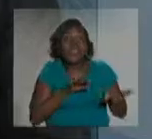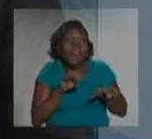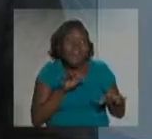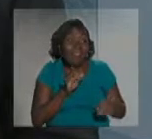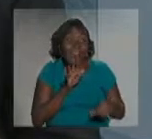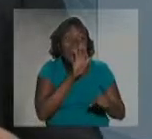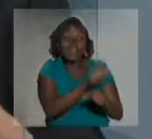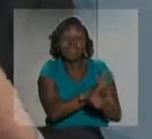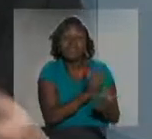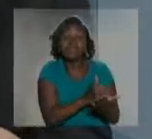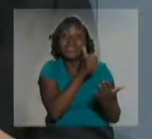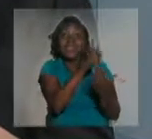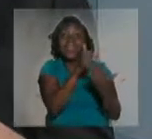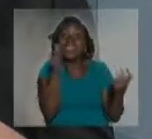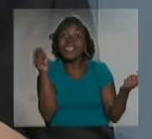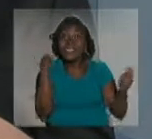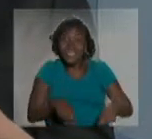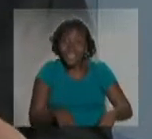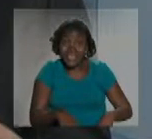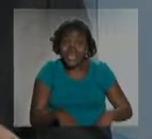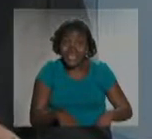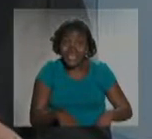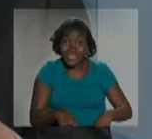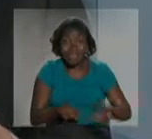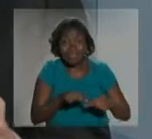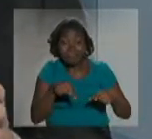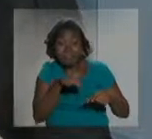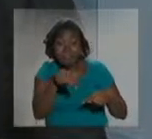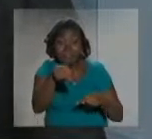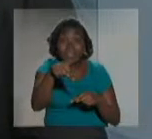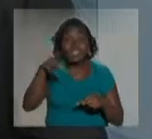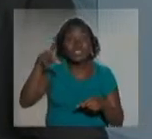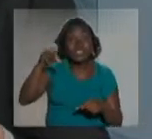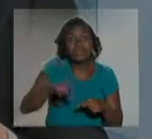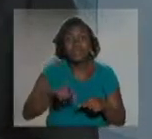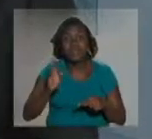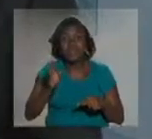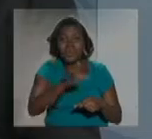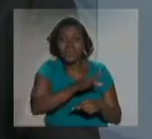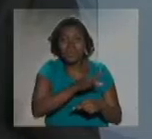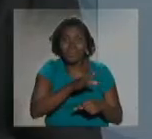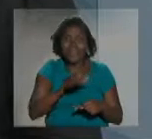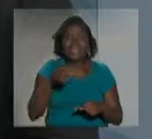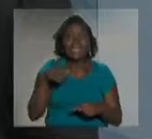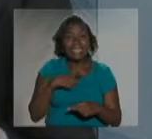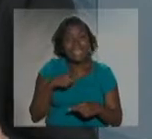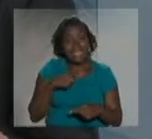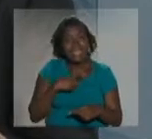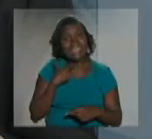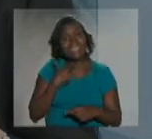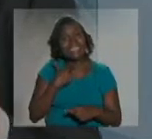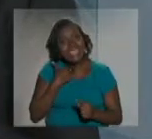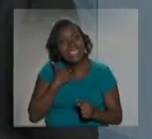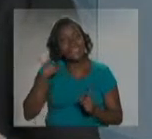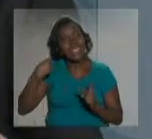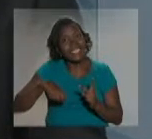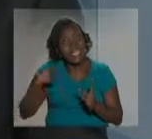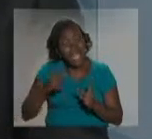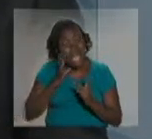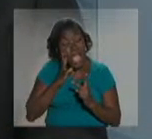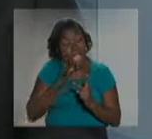chances, eu consigo, em algumas situações, menores deslocamentos. Então, eu tenho uma cidade que eu tenho os desejos e as necessidades